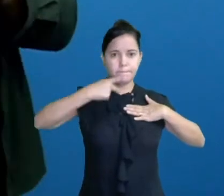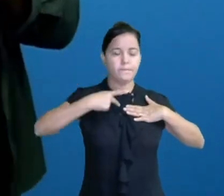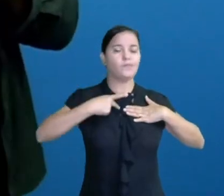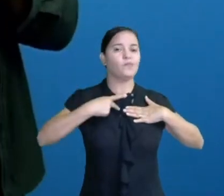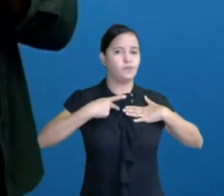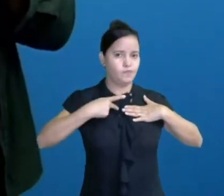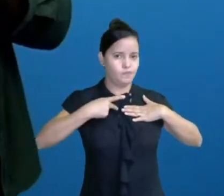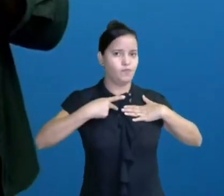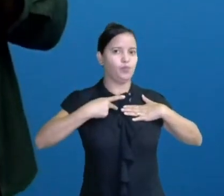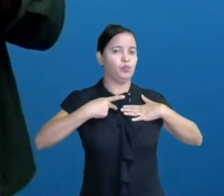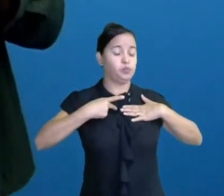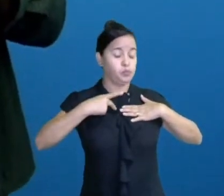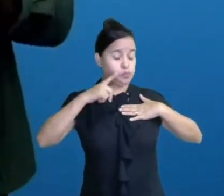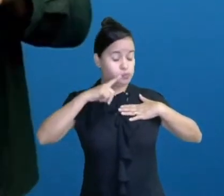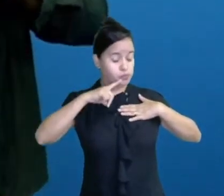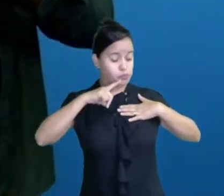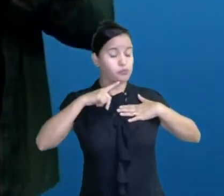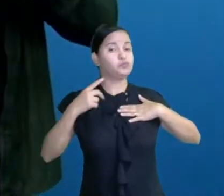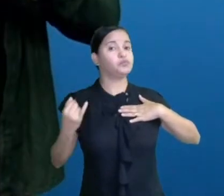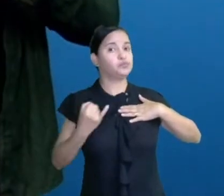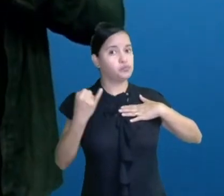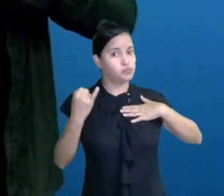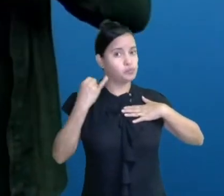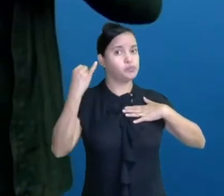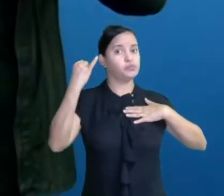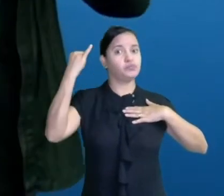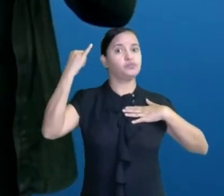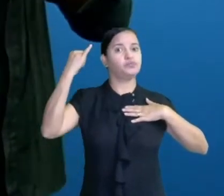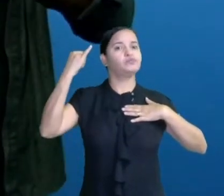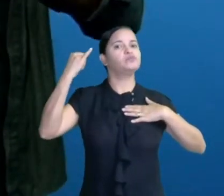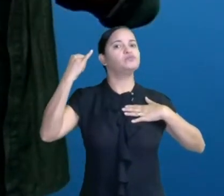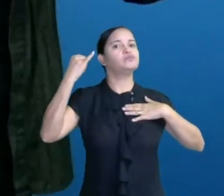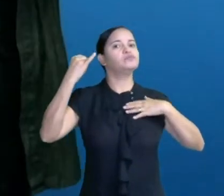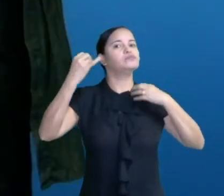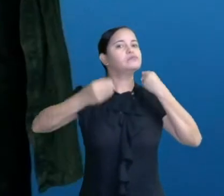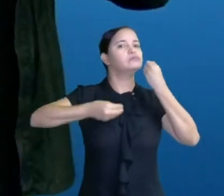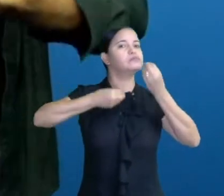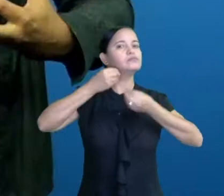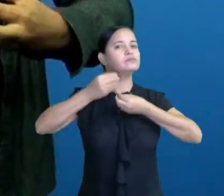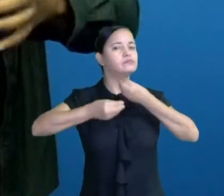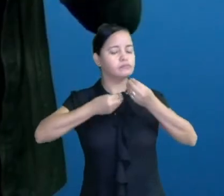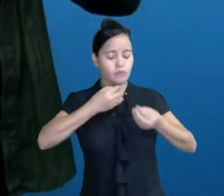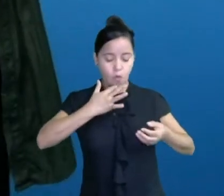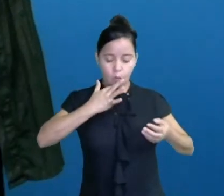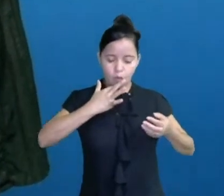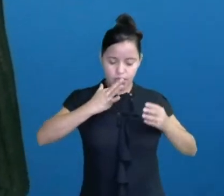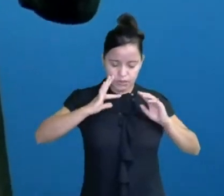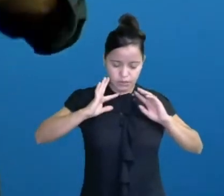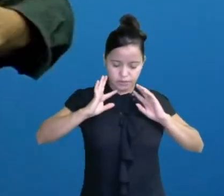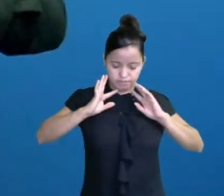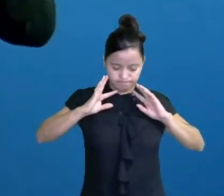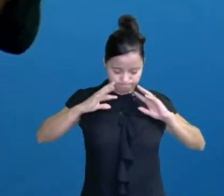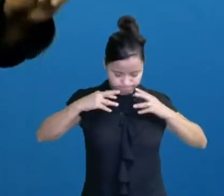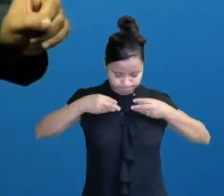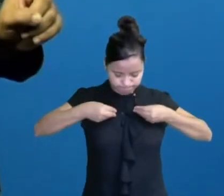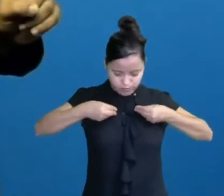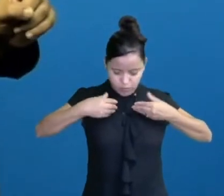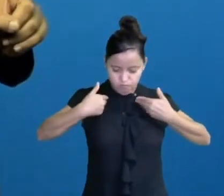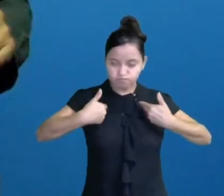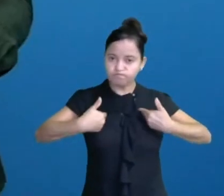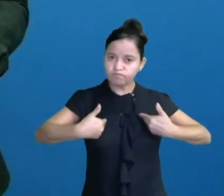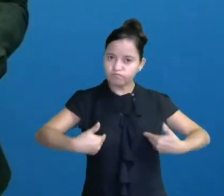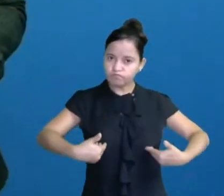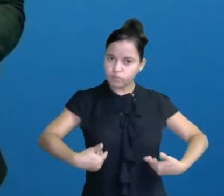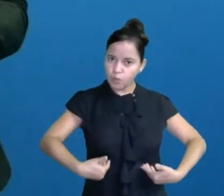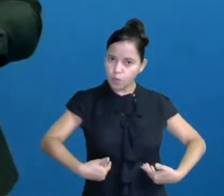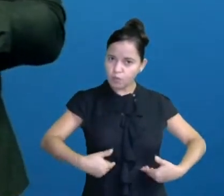também tem essa possibilidade de gerar justamente esse saber. O saber se conhecer e o saber se respeitar e respeitar o